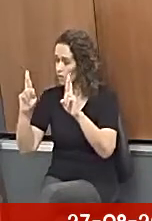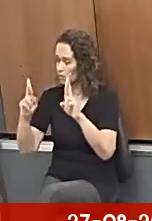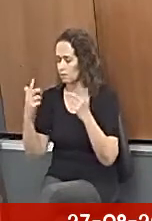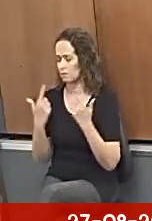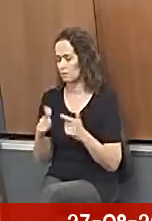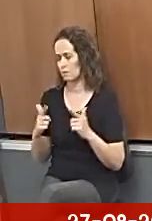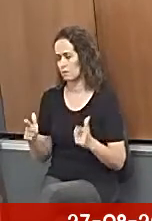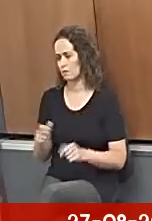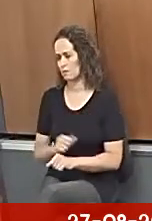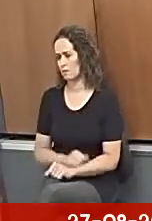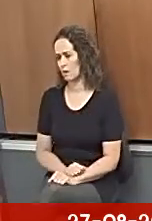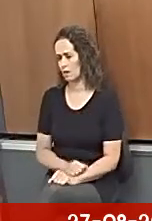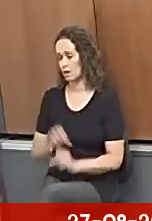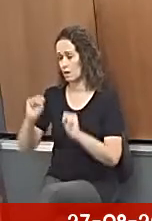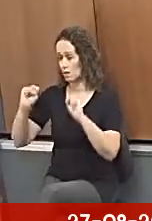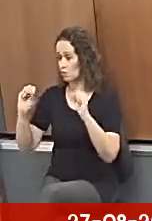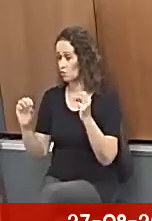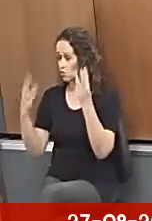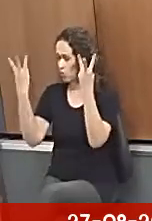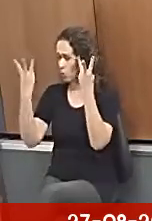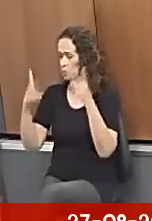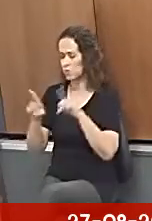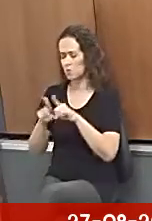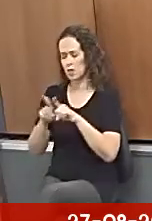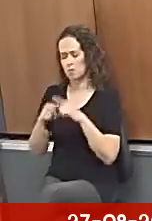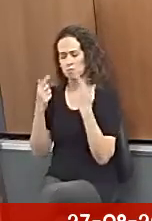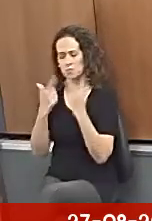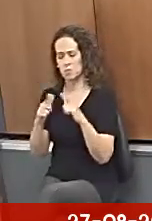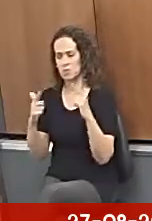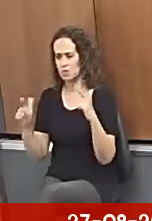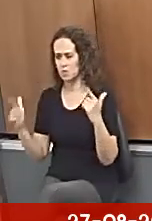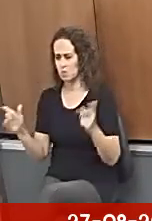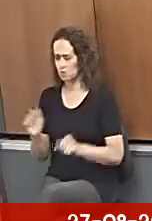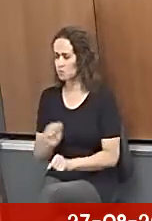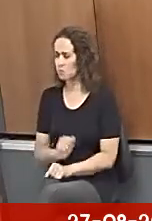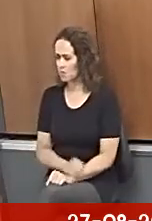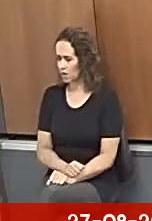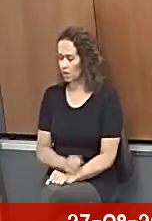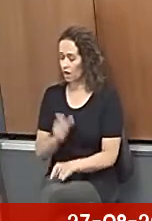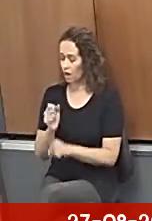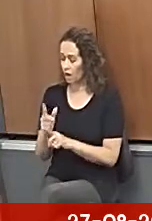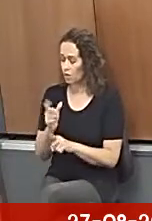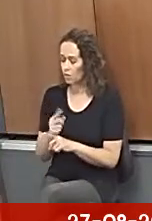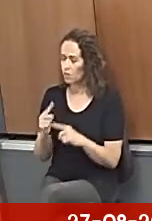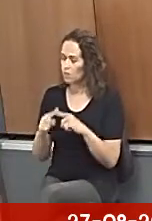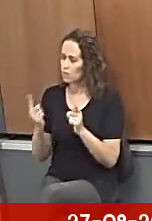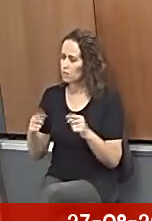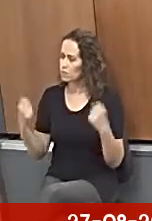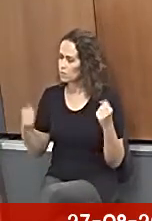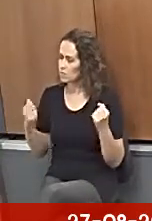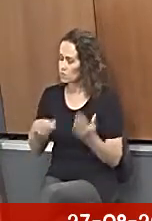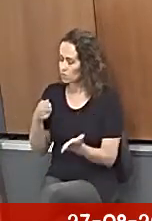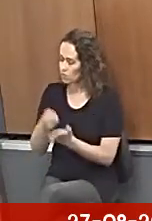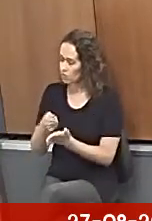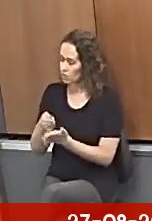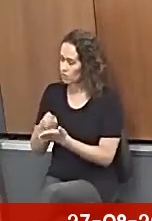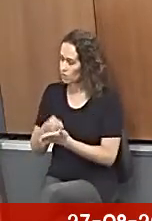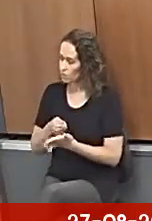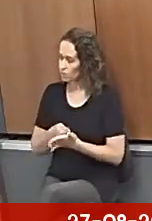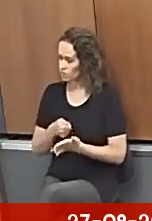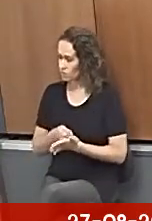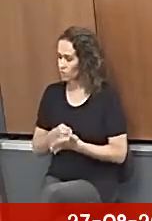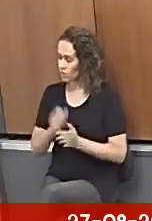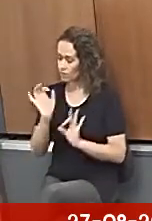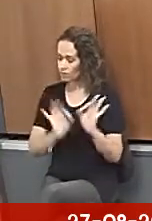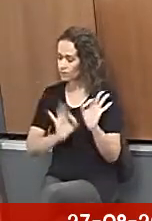nem pra shows nem pra shows onde ele é locatário do espaço mas ele também deveria no mínimo obrigar o organizador a